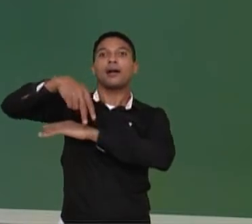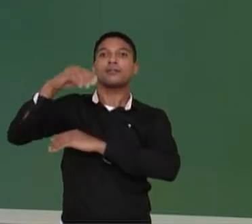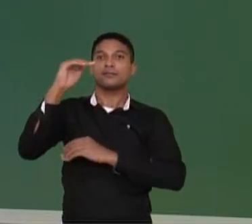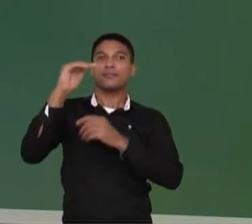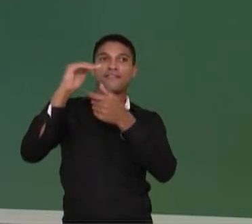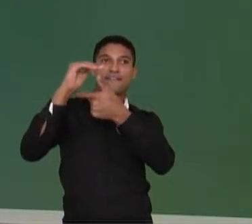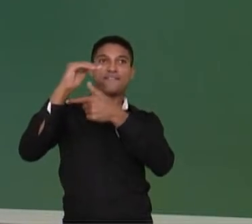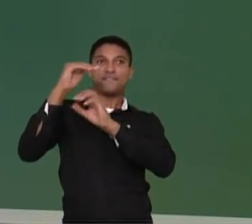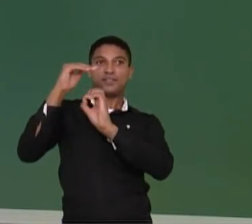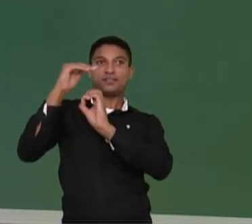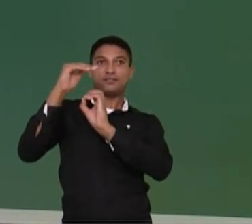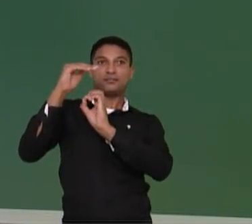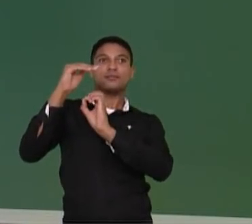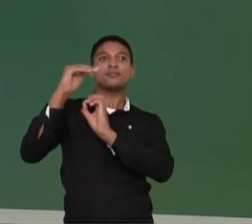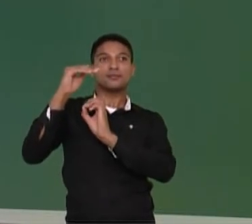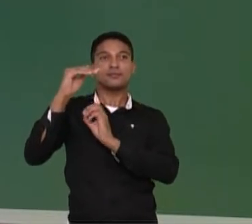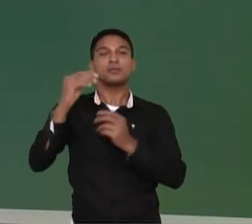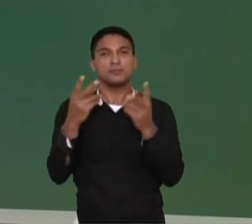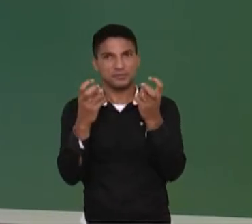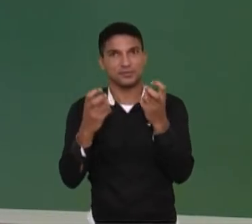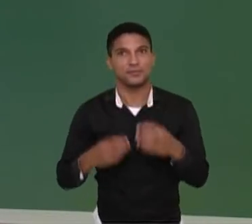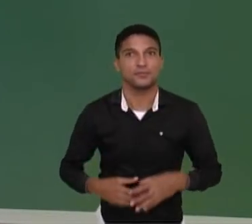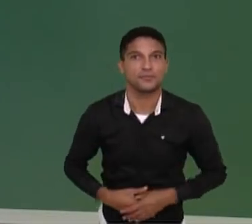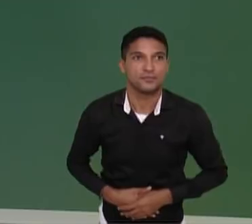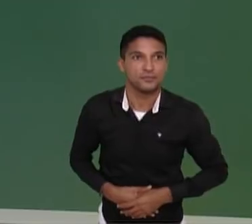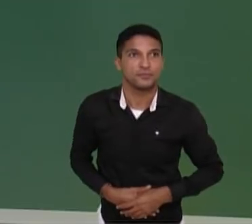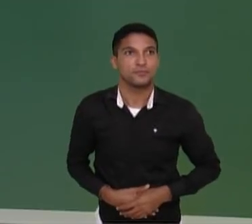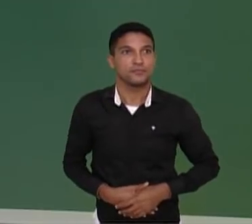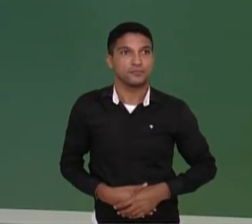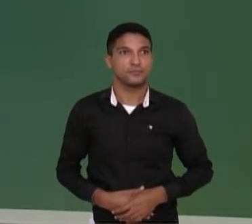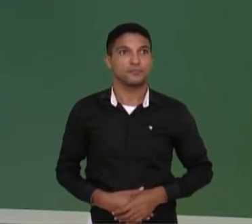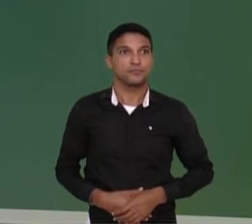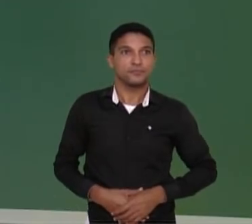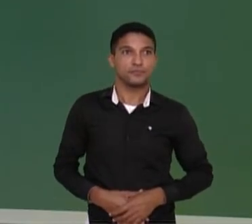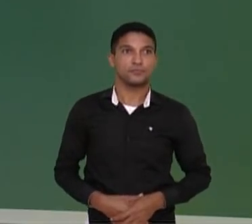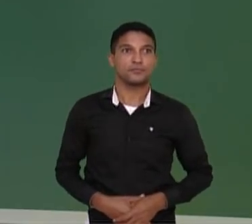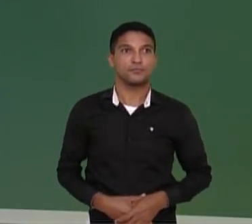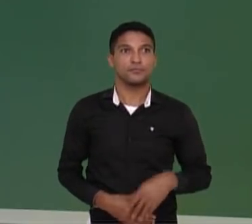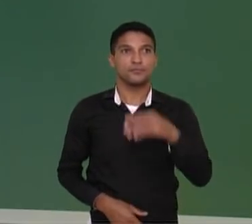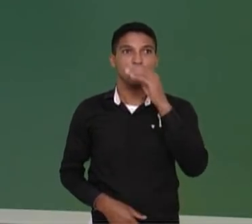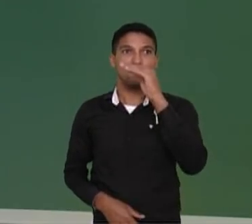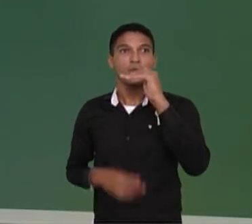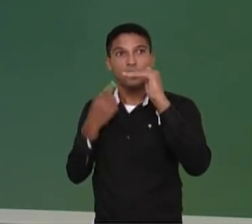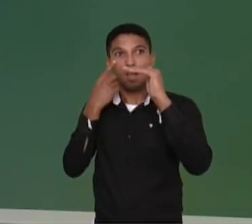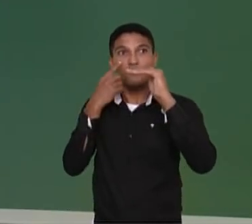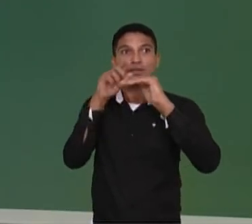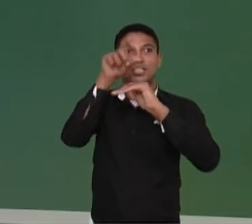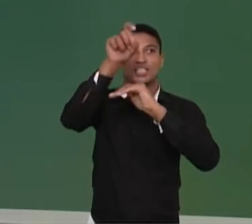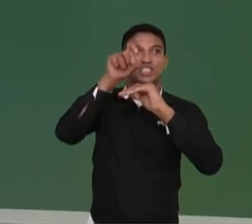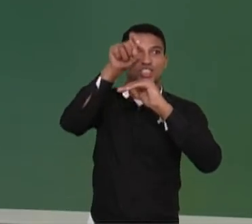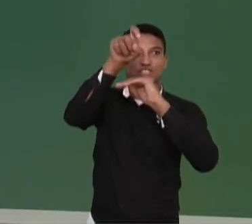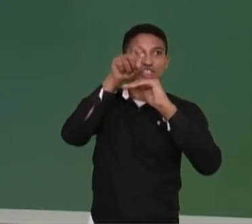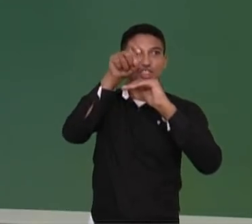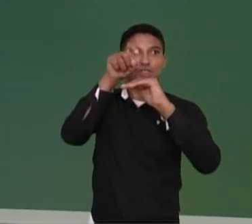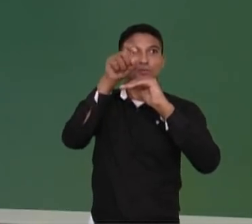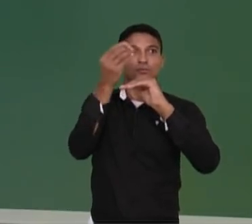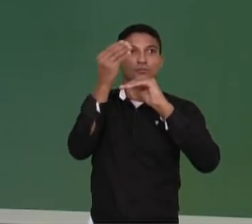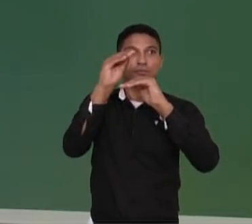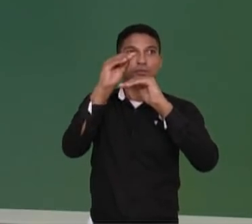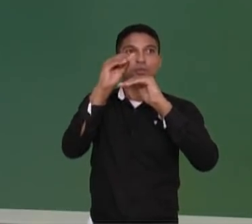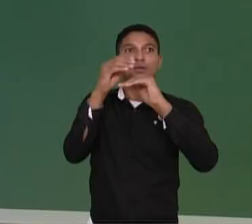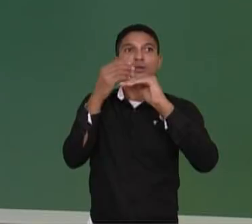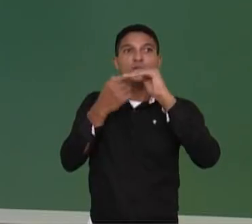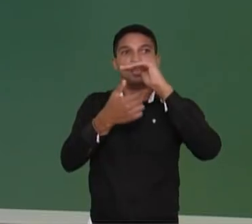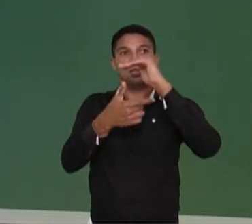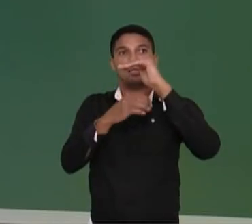diz, você não informa alguém sobre a altura de um edifício, né? Você tem que usar uma medida mais adequada, né?